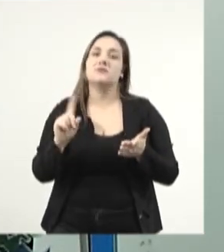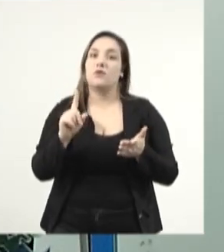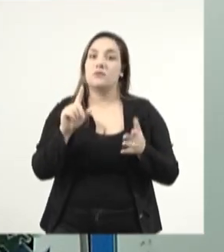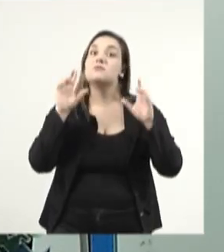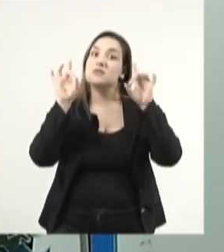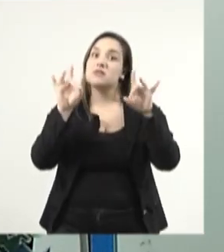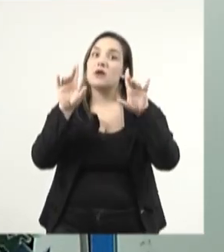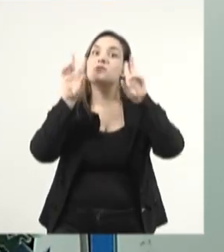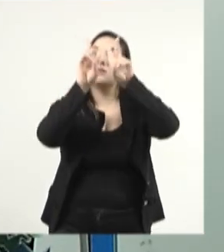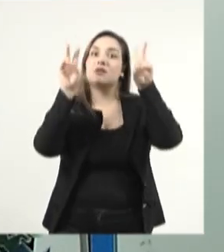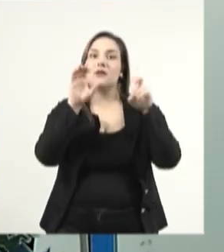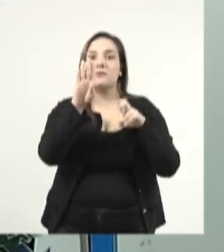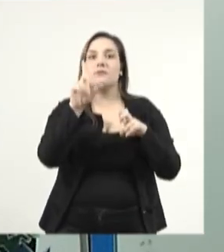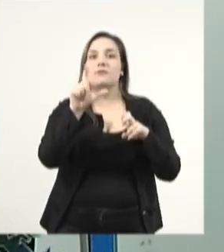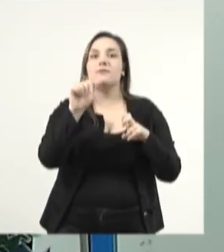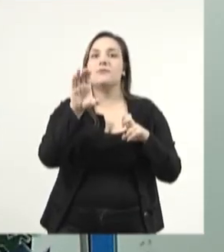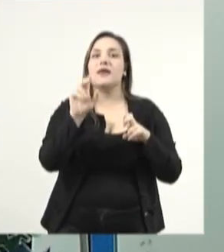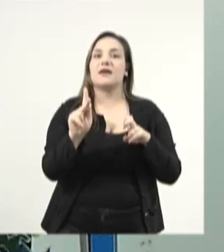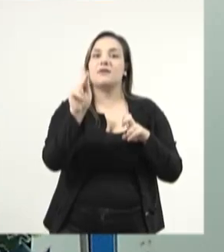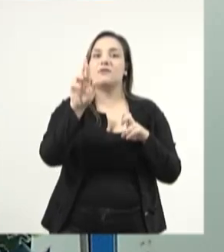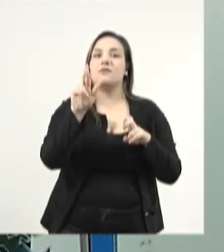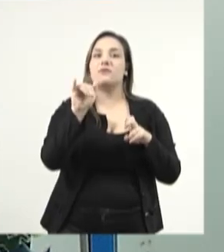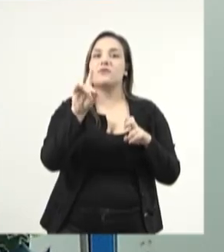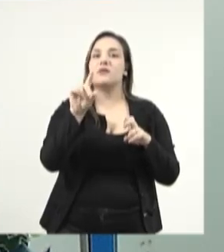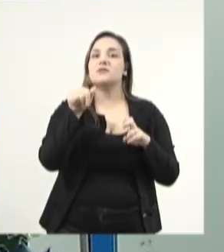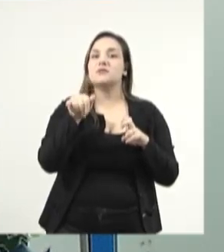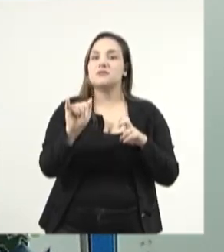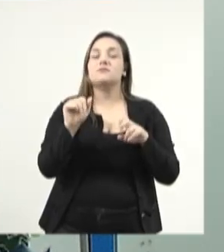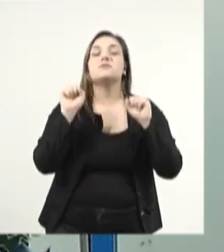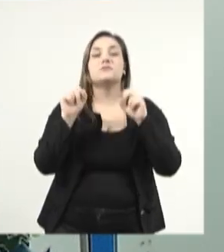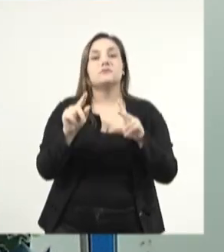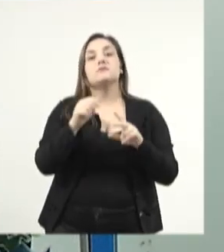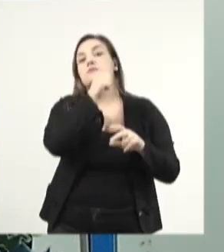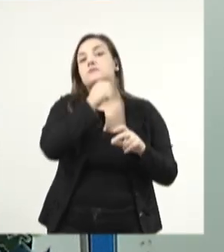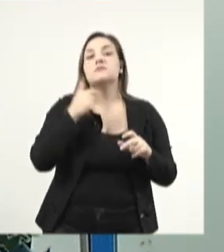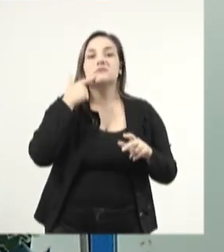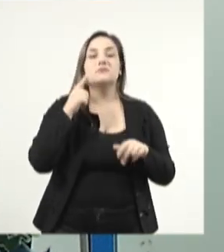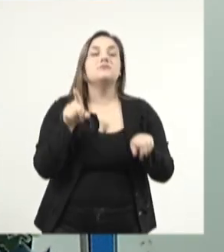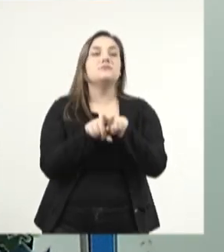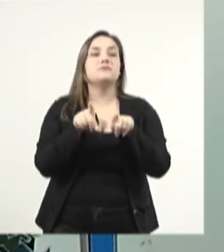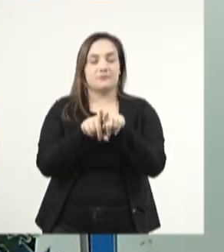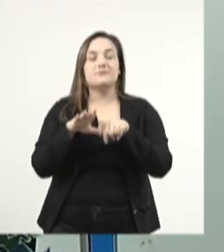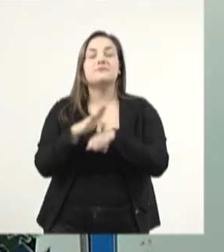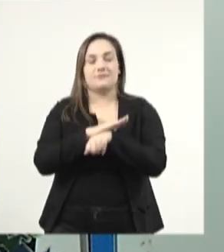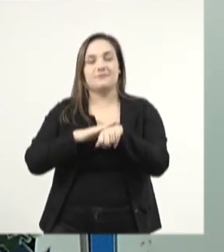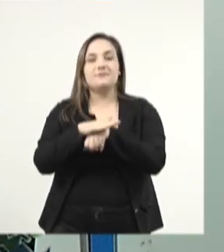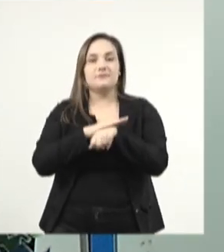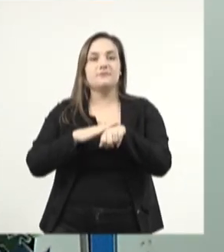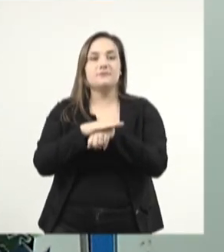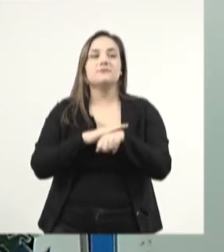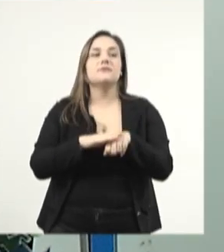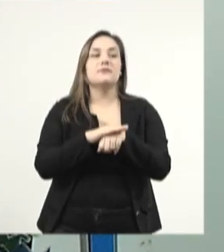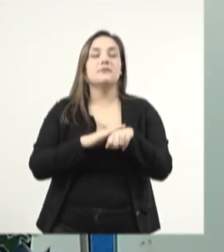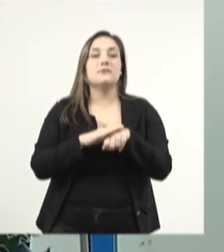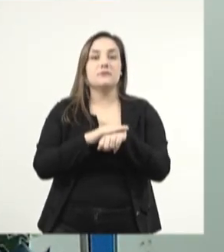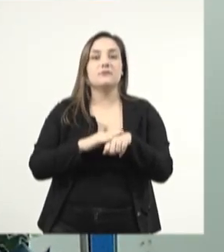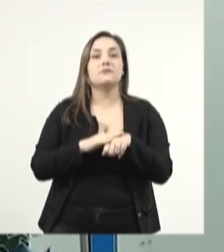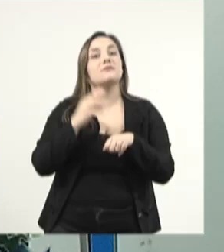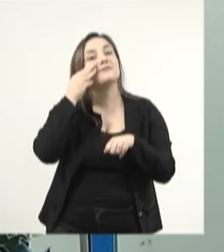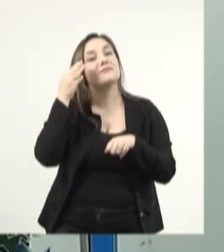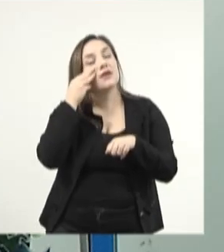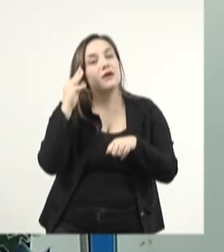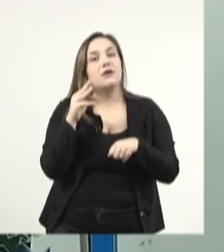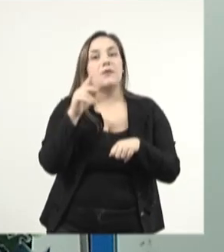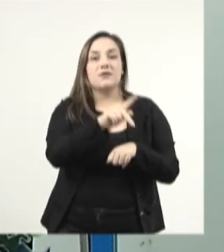Black Friday. A Ana Paula Gimenez também conversou com a deputada Mara Caseiro, que preside a CCJR, e também